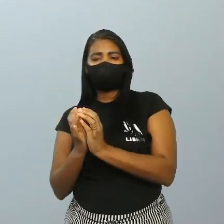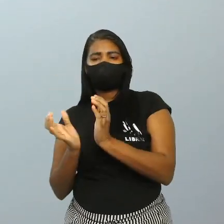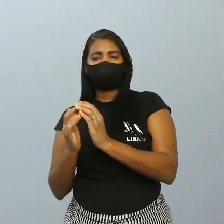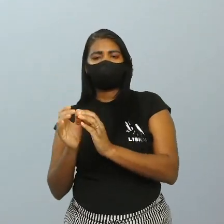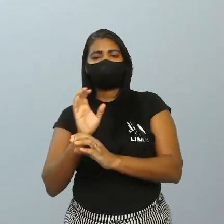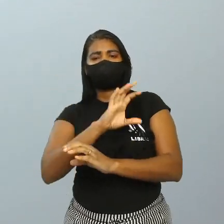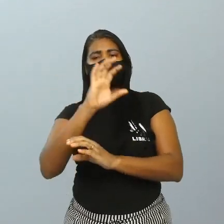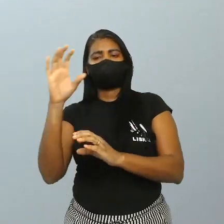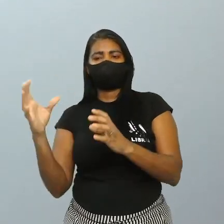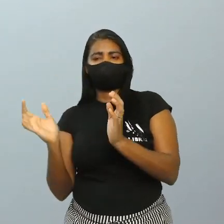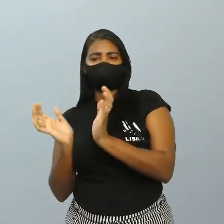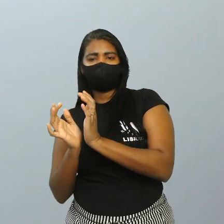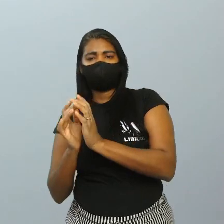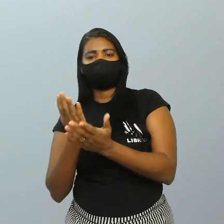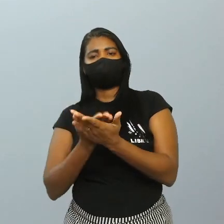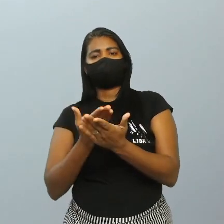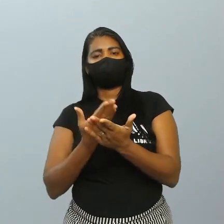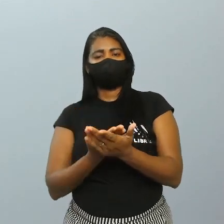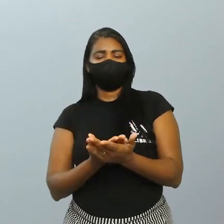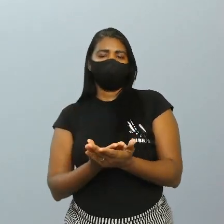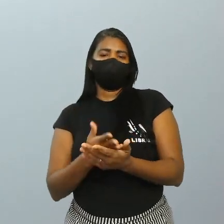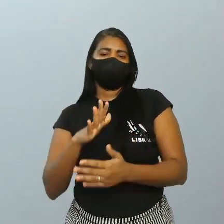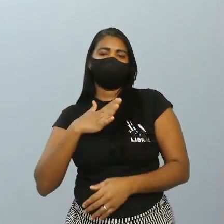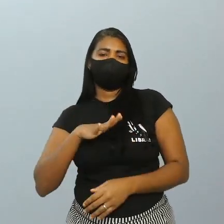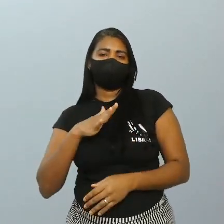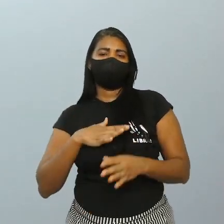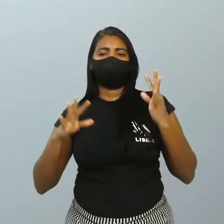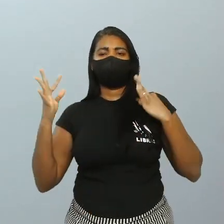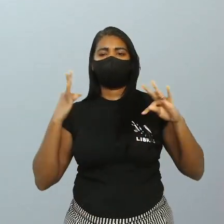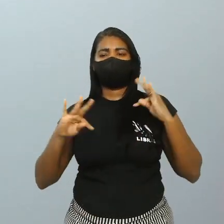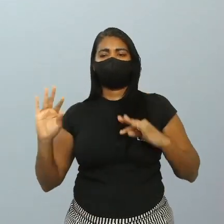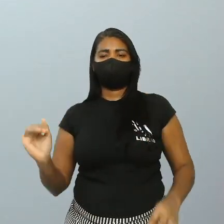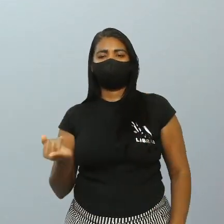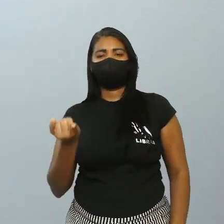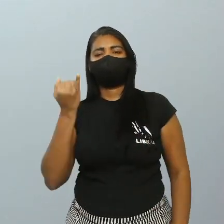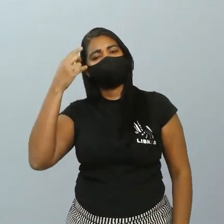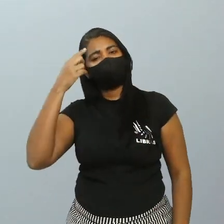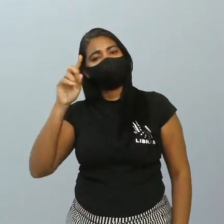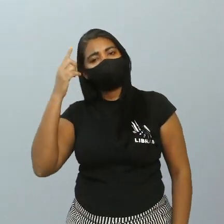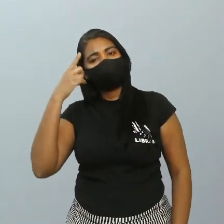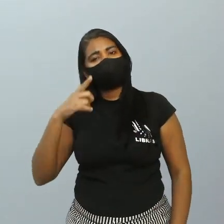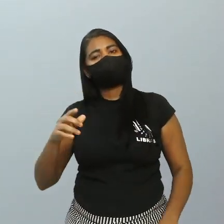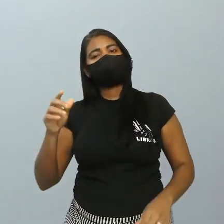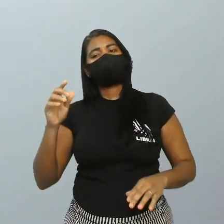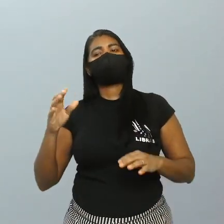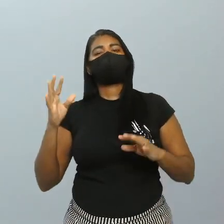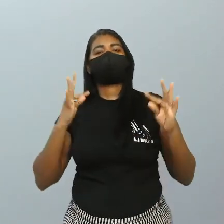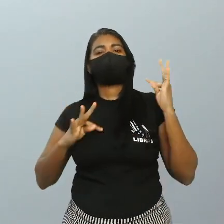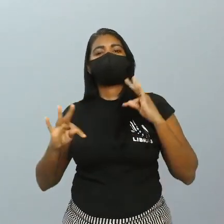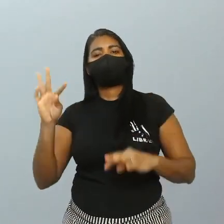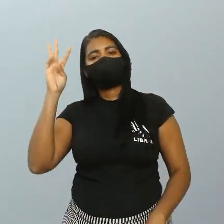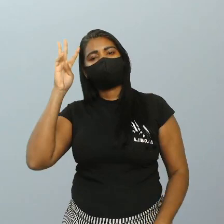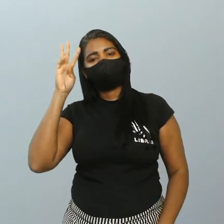processo. Espero que vocês tenham gostado da aula. E aí, curte seu feriado, aproveita bem esses dias aí de folga. E na próxima